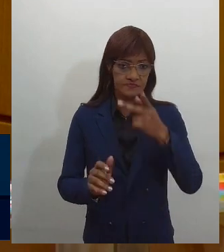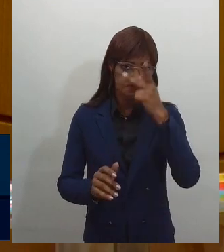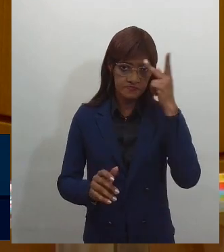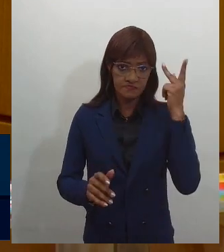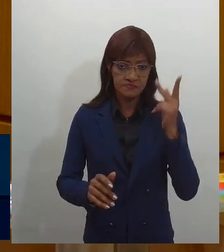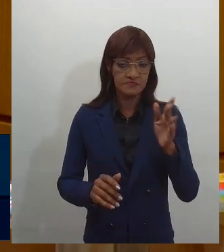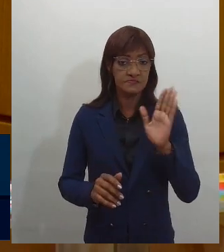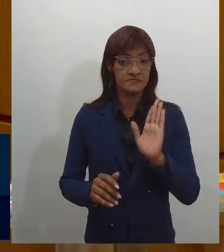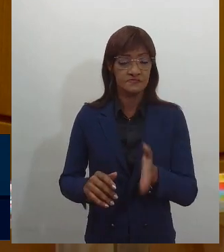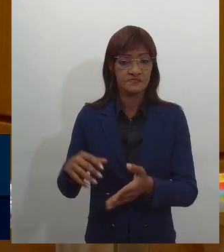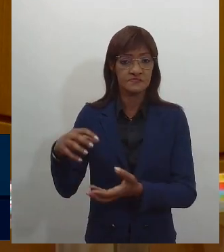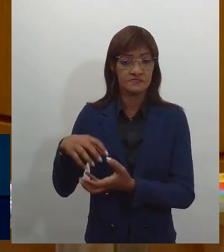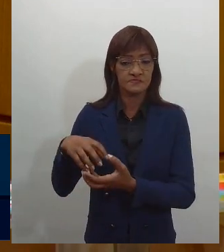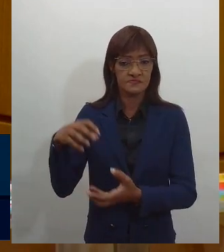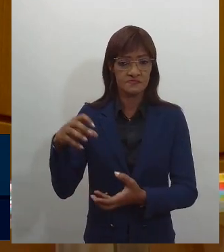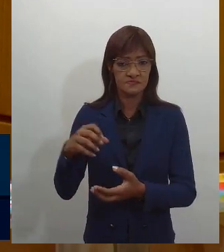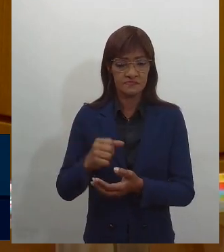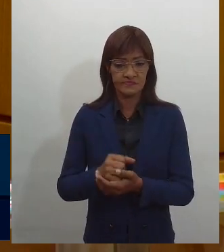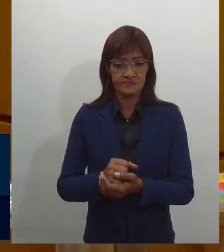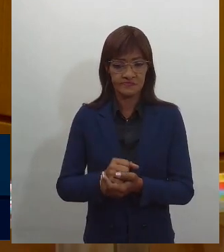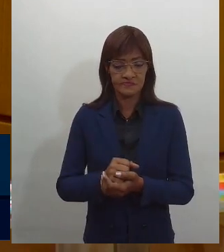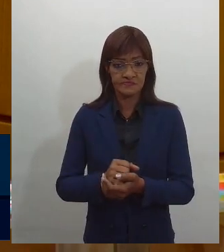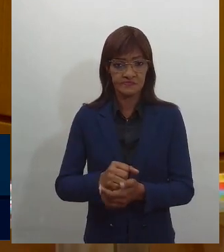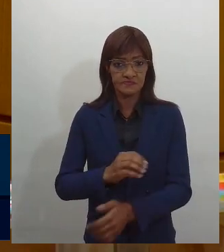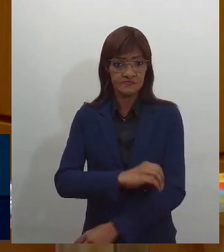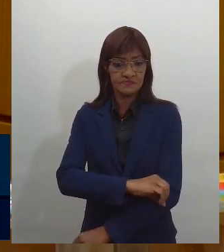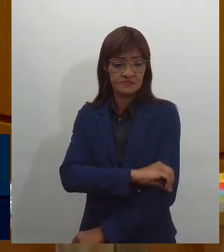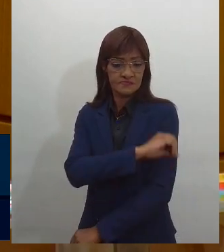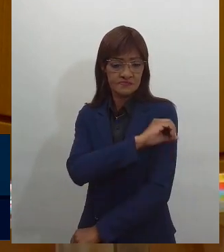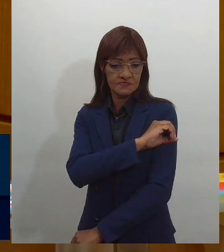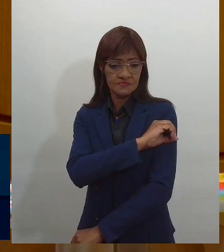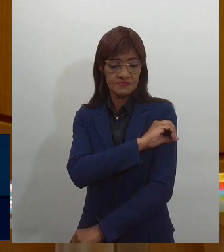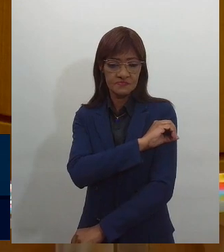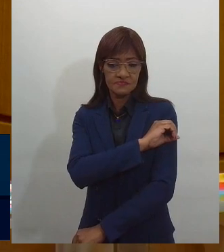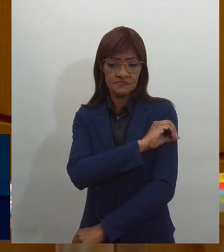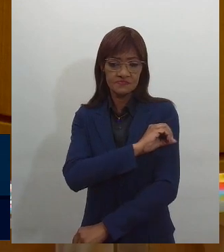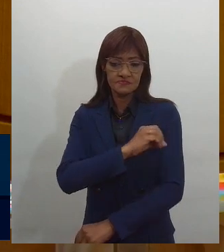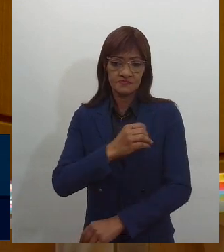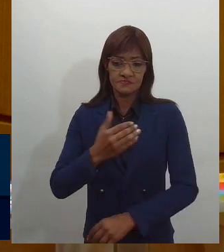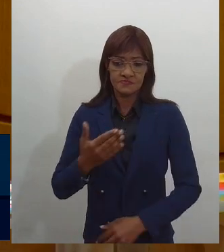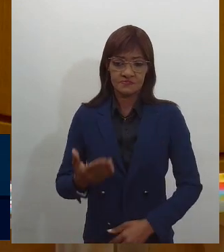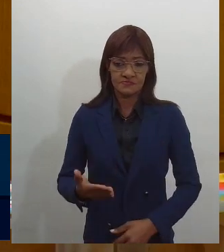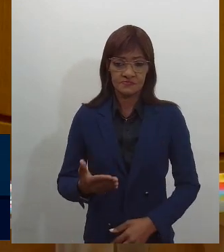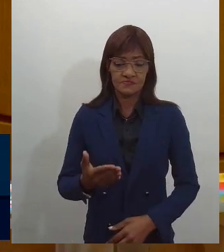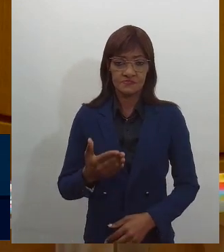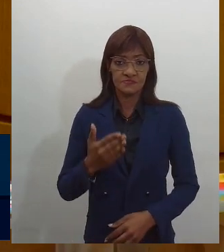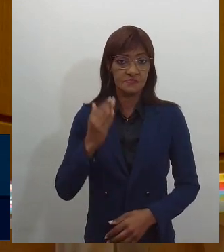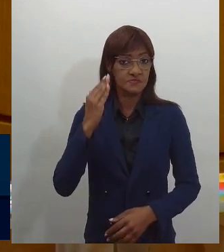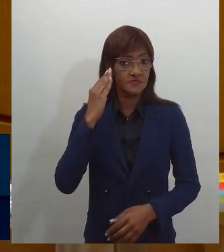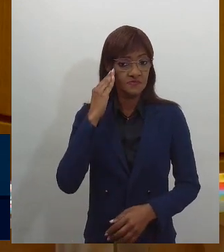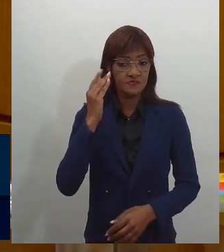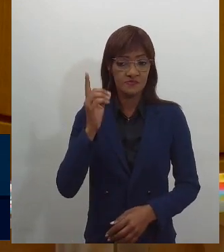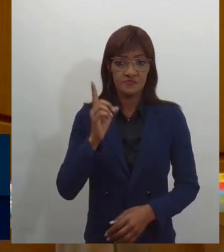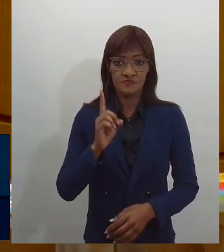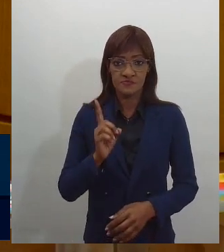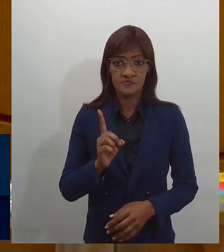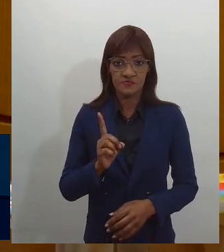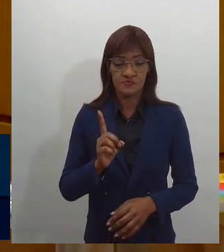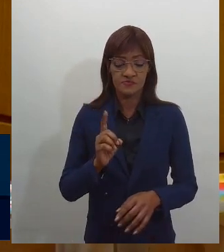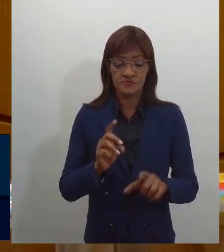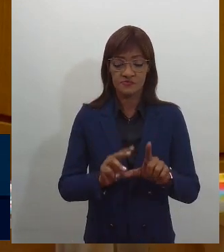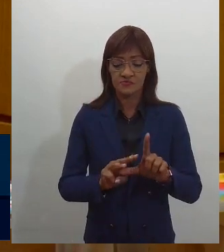analfabetas que não possuem um entendimento para acessar um edital e reunir